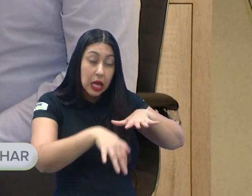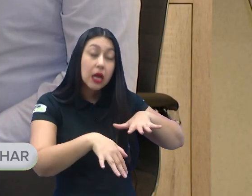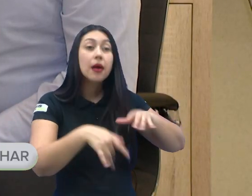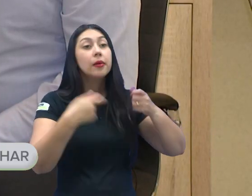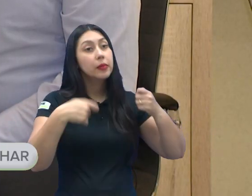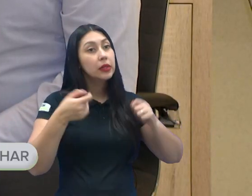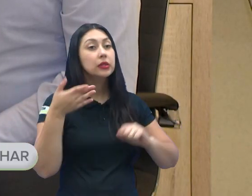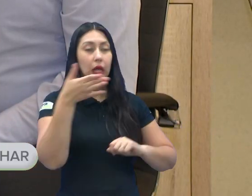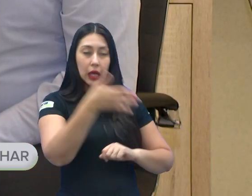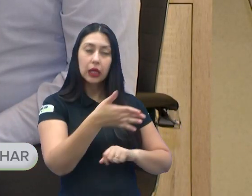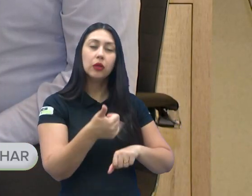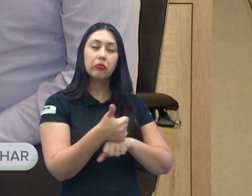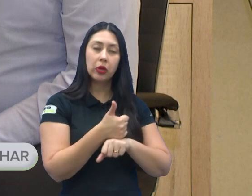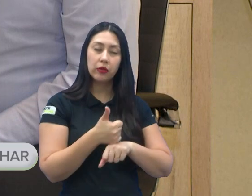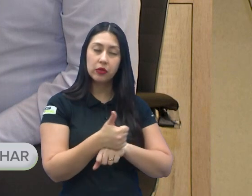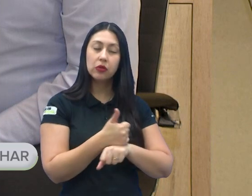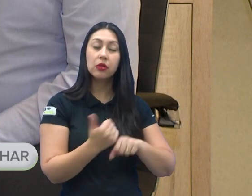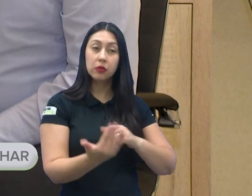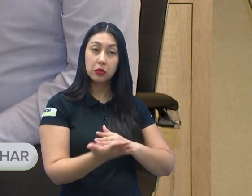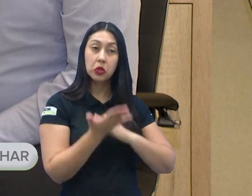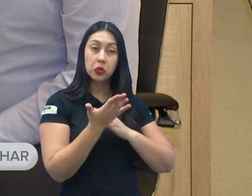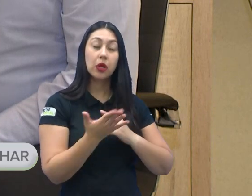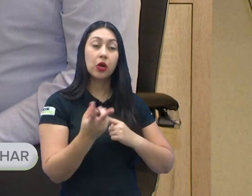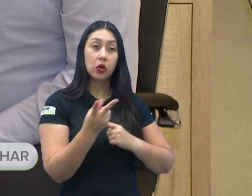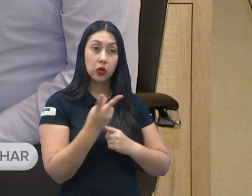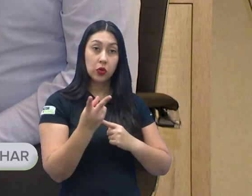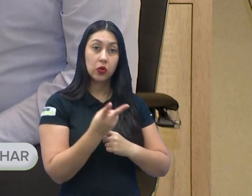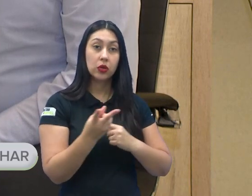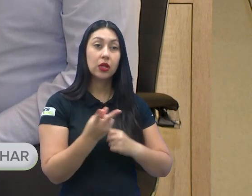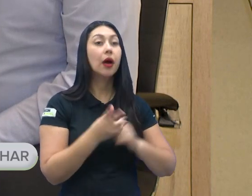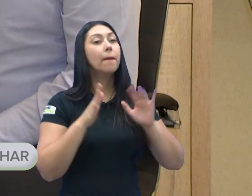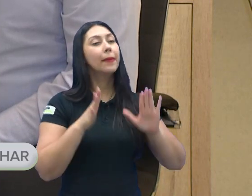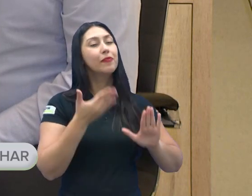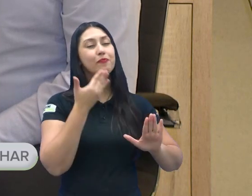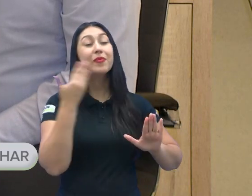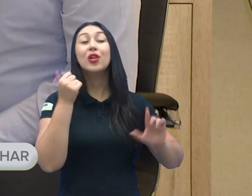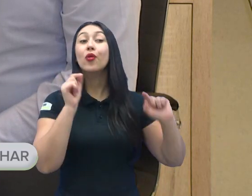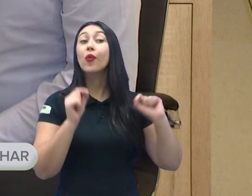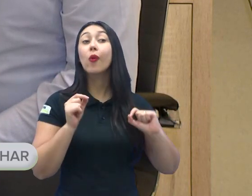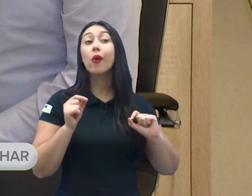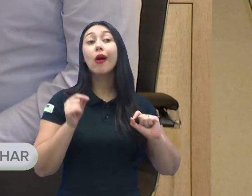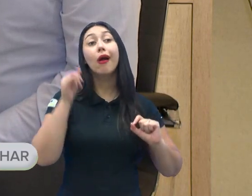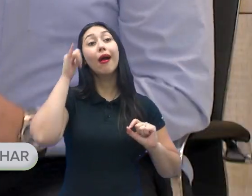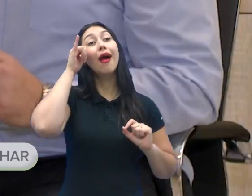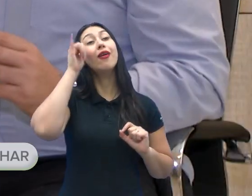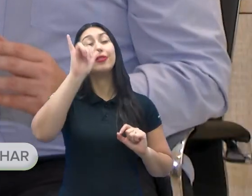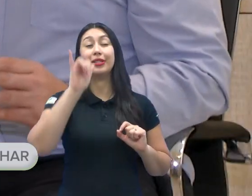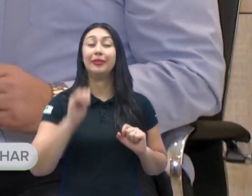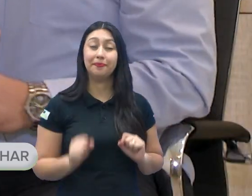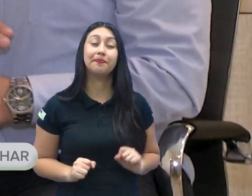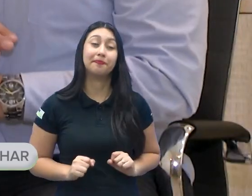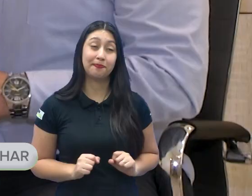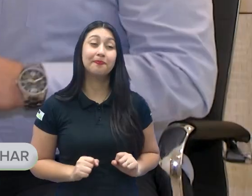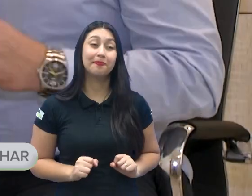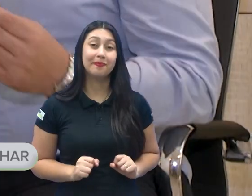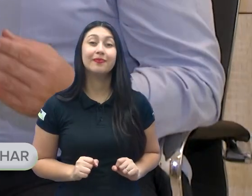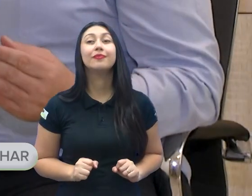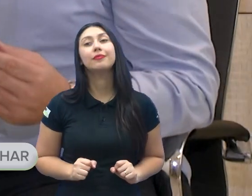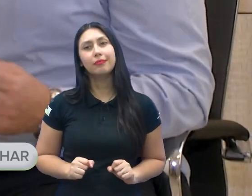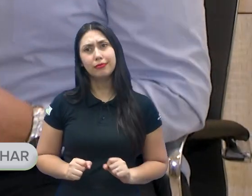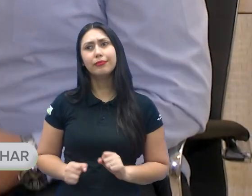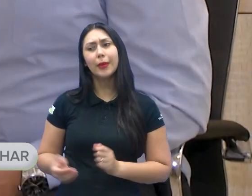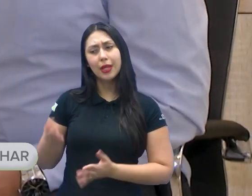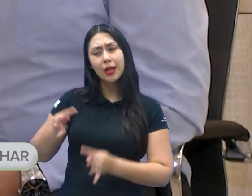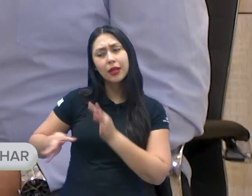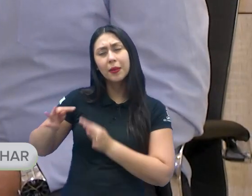uma ajuda para você poder cuidar. Mas se você puder prevenir, né, procurar antes, melhor. A prevenção é bom em tudo,